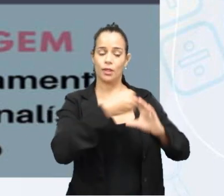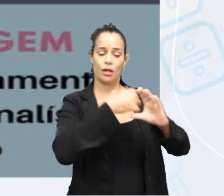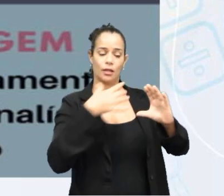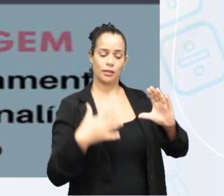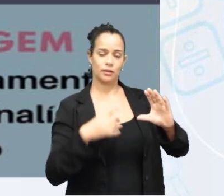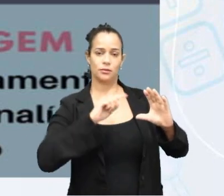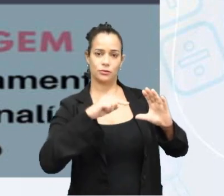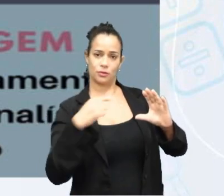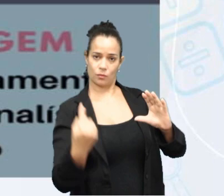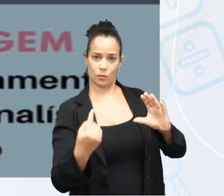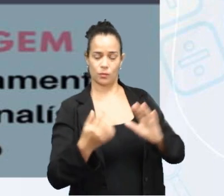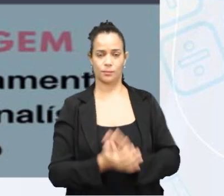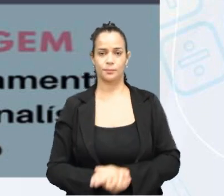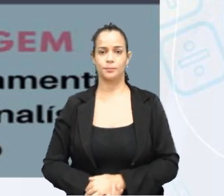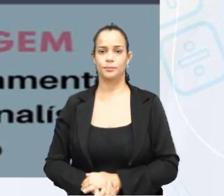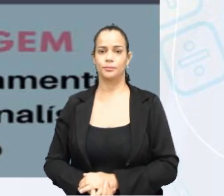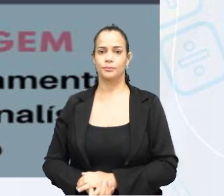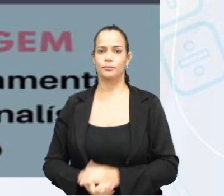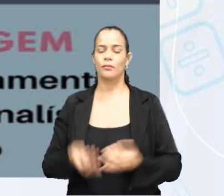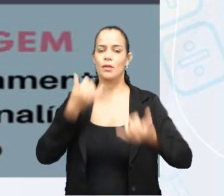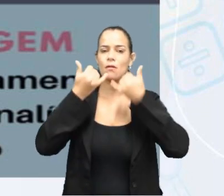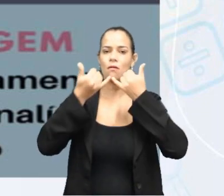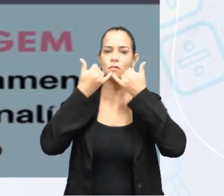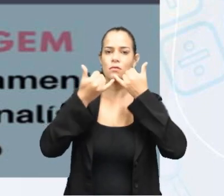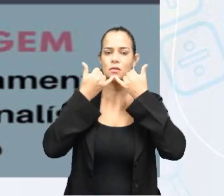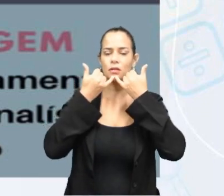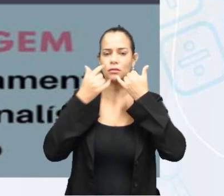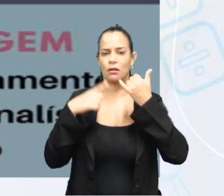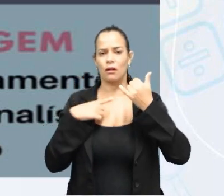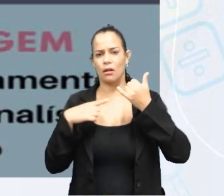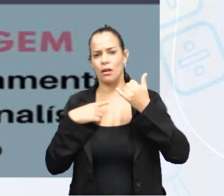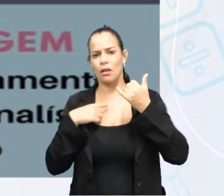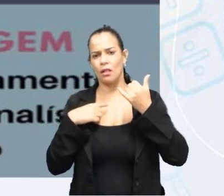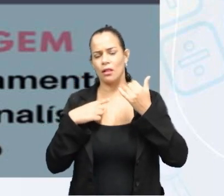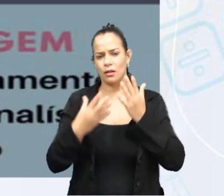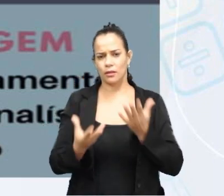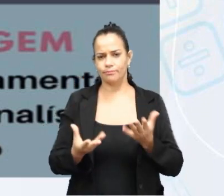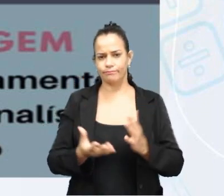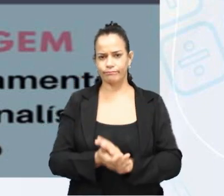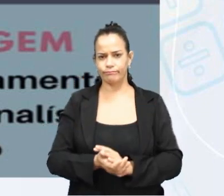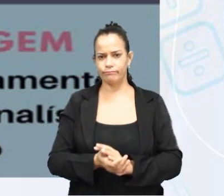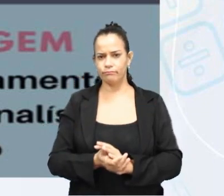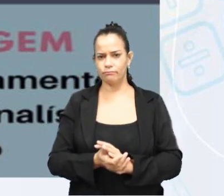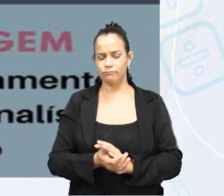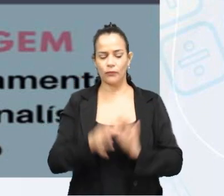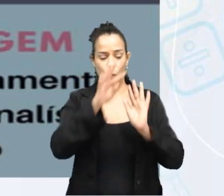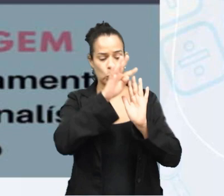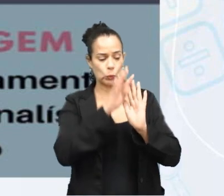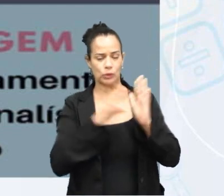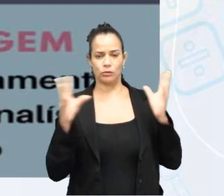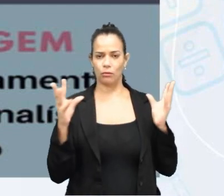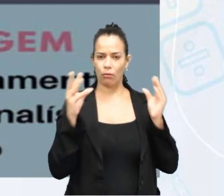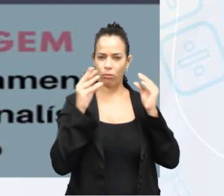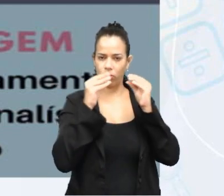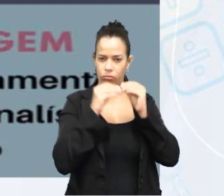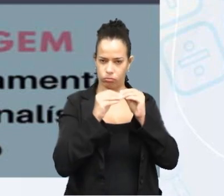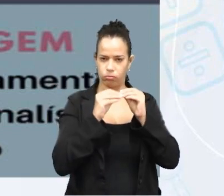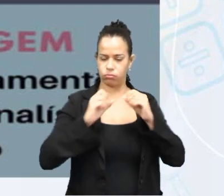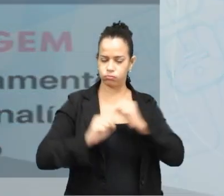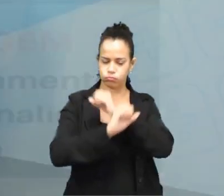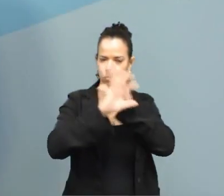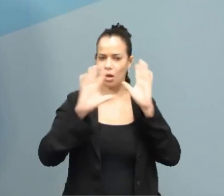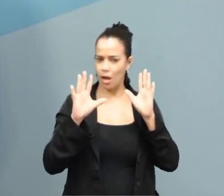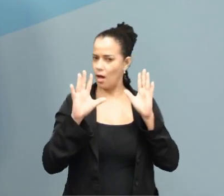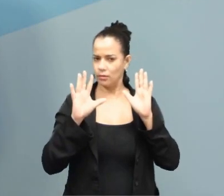aqui da outra. A notícia, ela tem uma pauta muito breve, muito precisa, né? Muito clara,